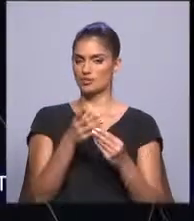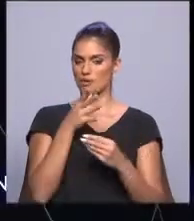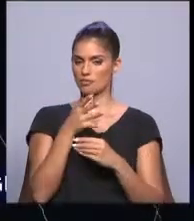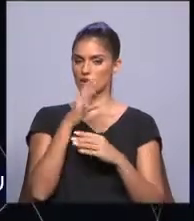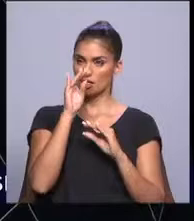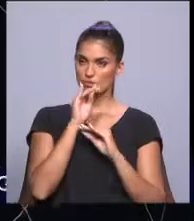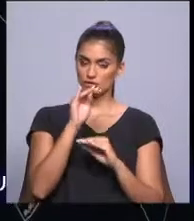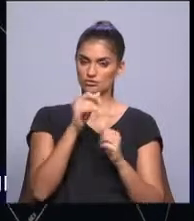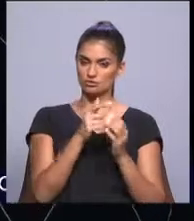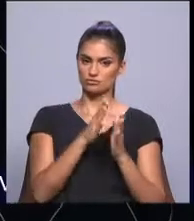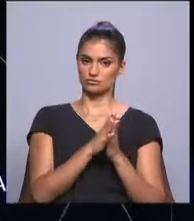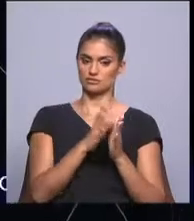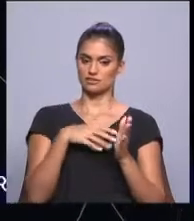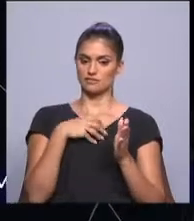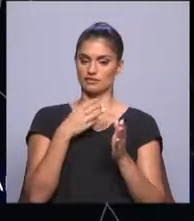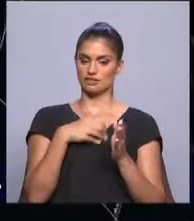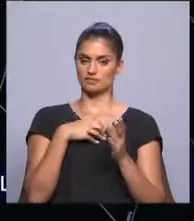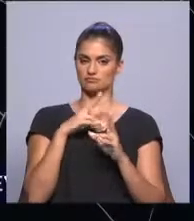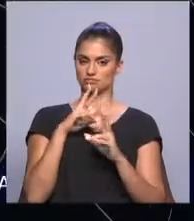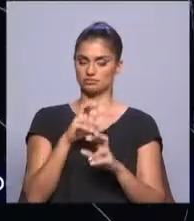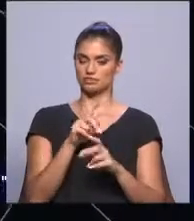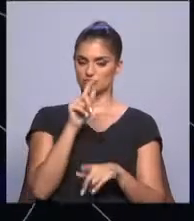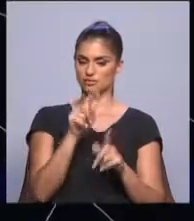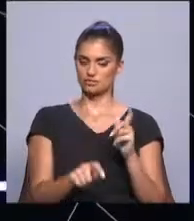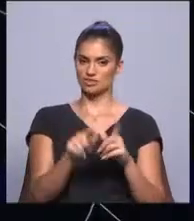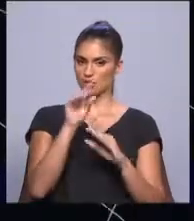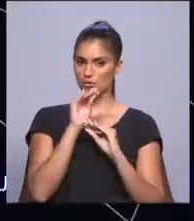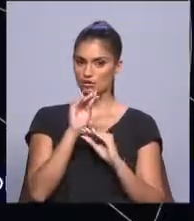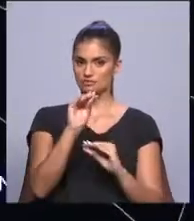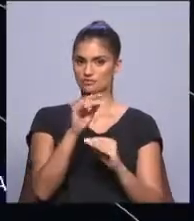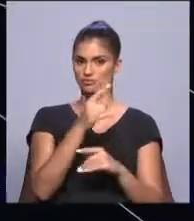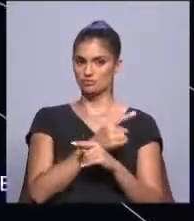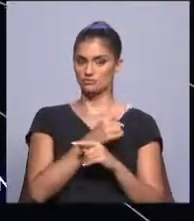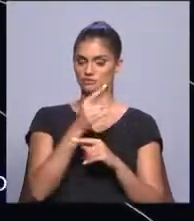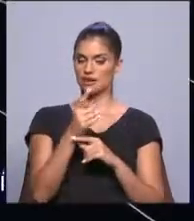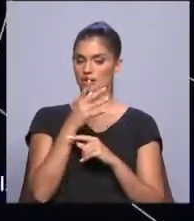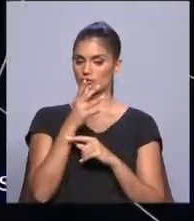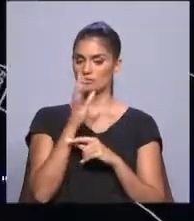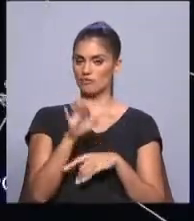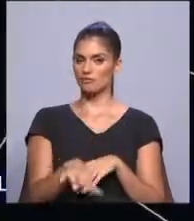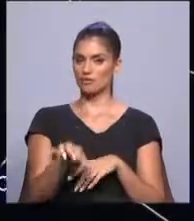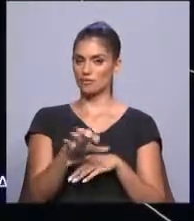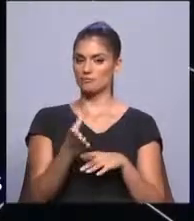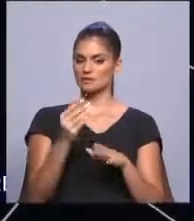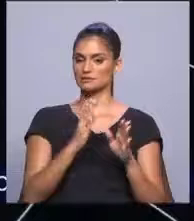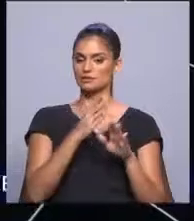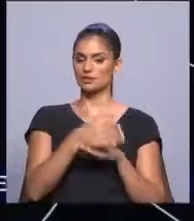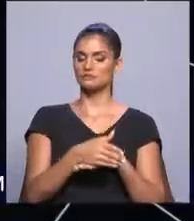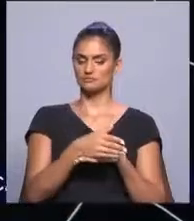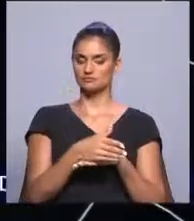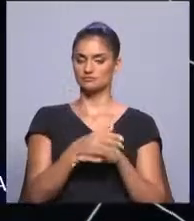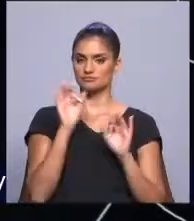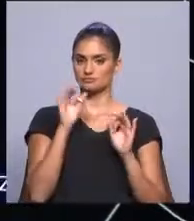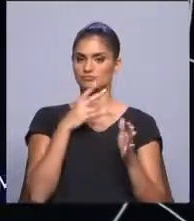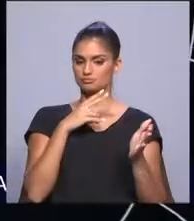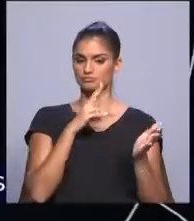Lua e tudo o que isso significa para a exploração humana da Lua. Porque ter água de uma maneira muito mais acessível é